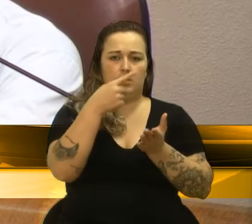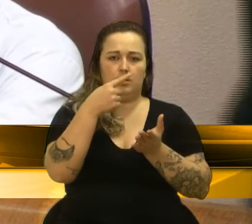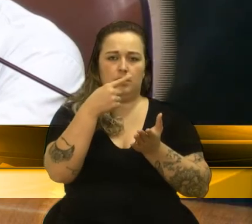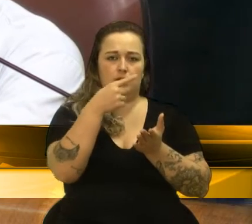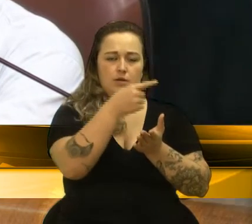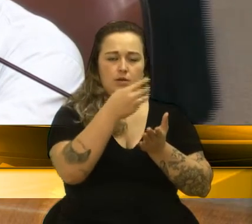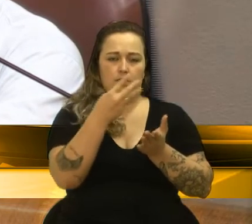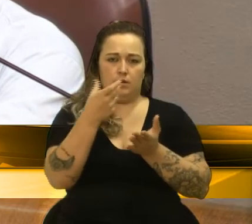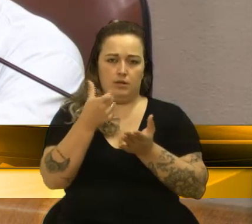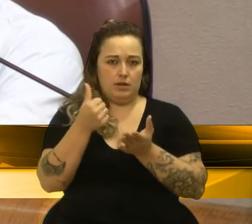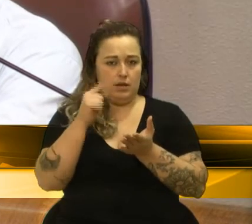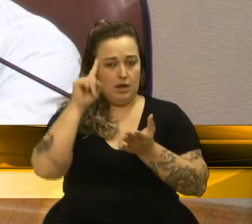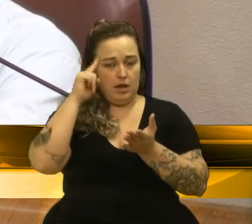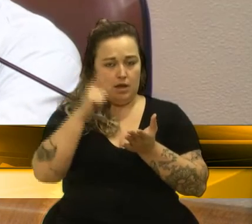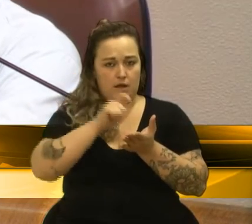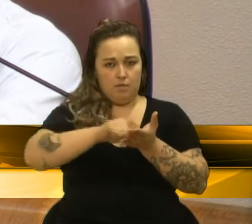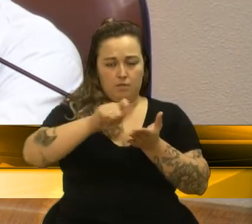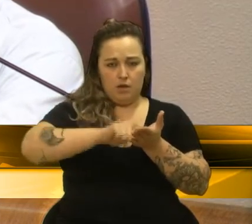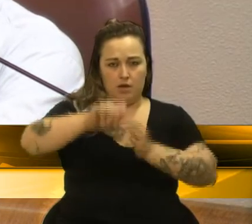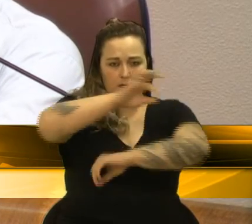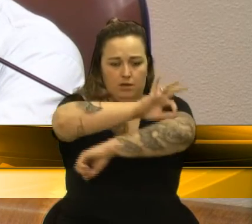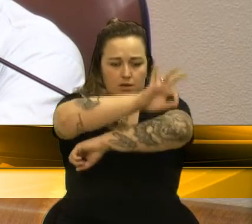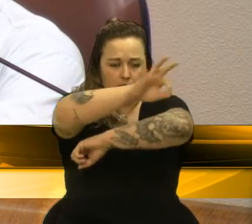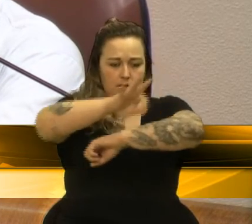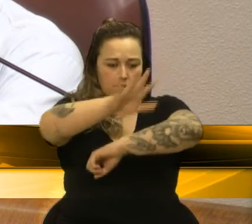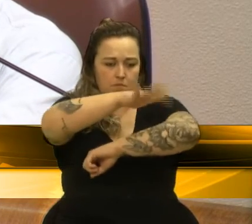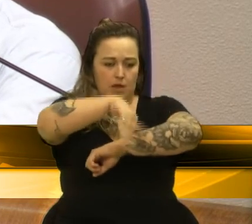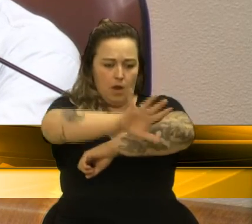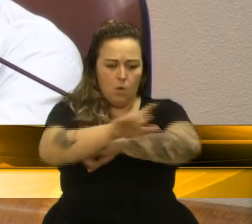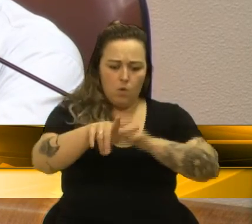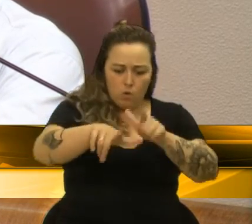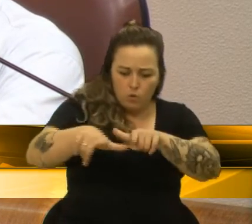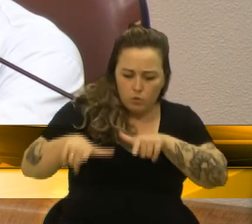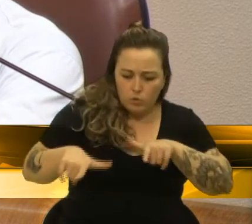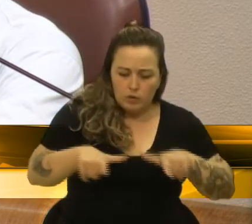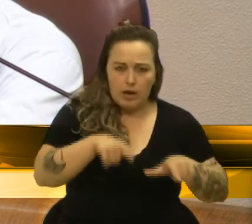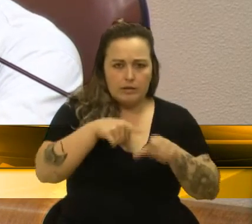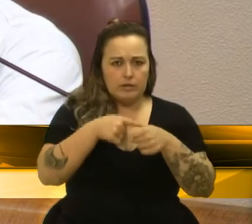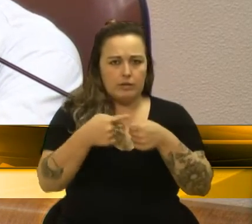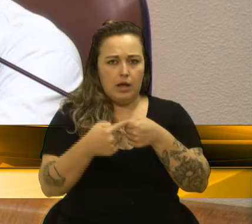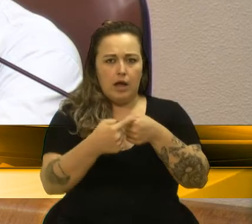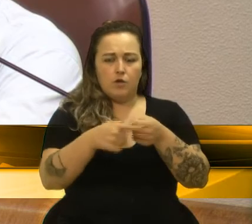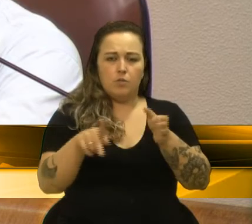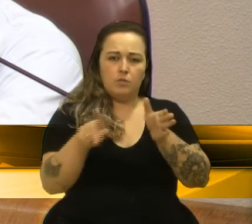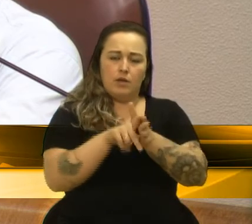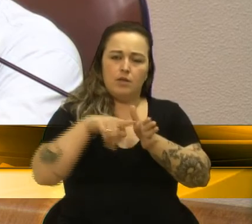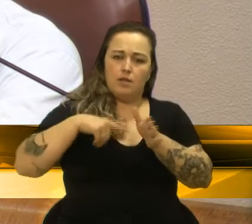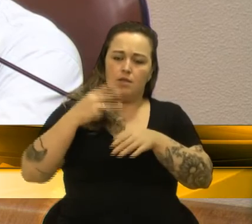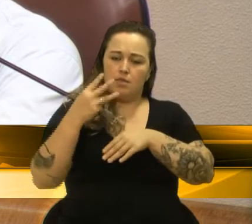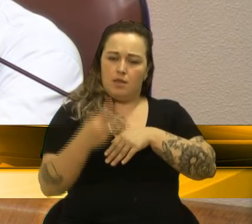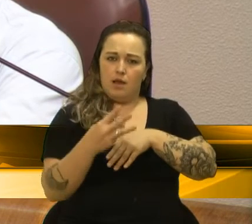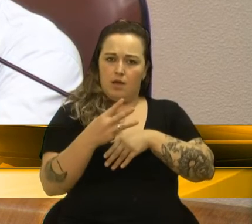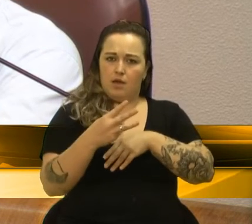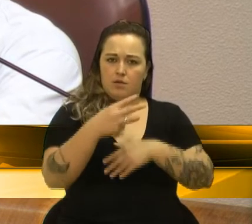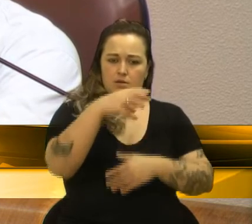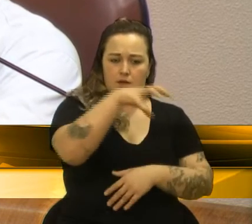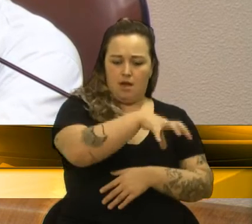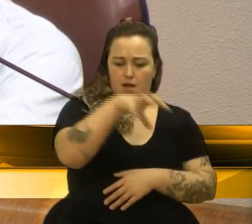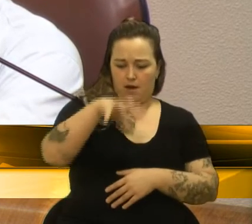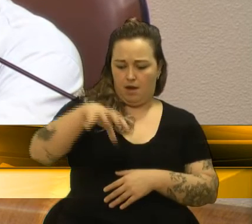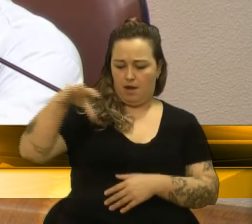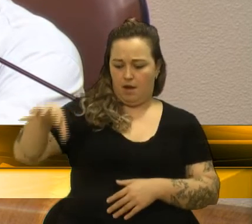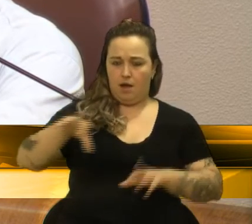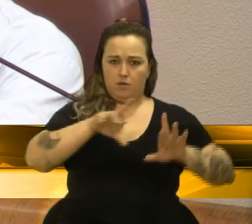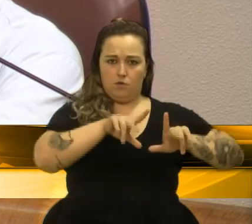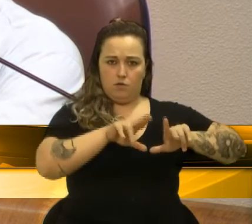Para o autor arquiteto urbanista, os espaços das cidades pertencem a 6 mundos distintos e complementares, sendo eles o mundo